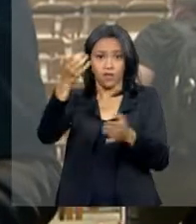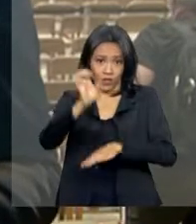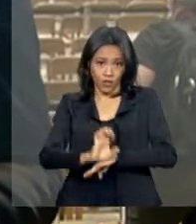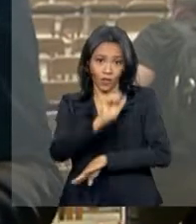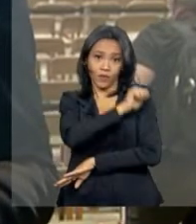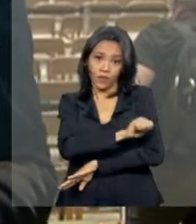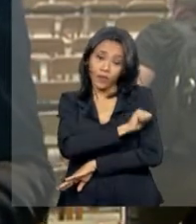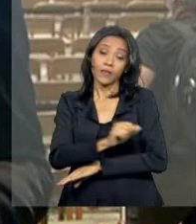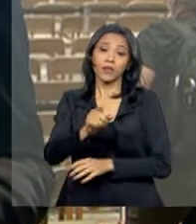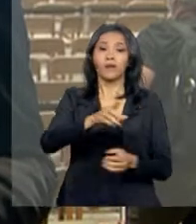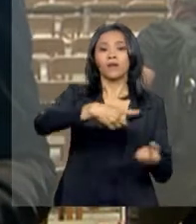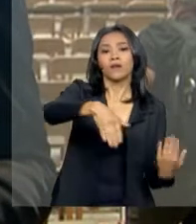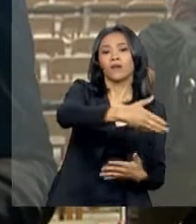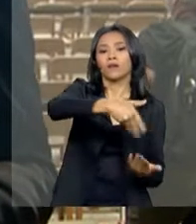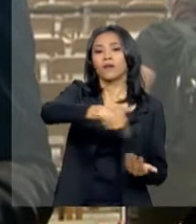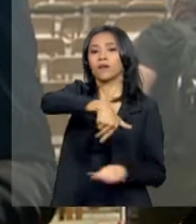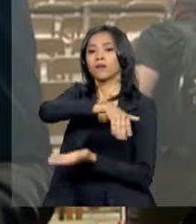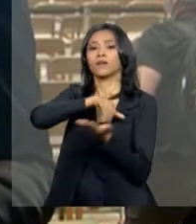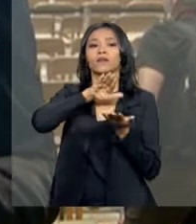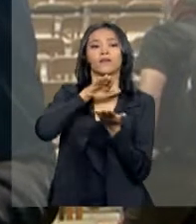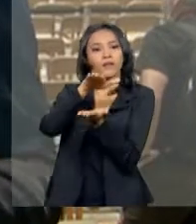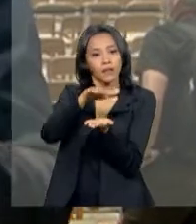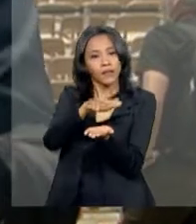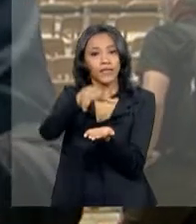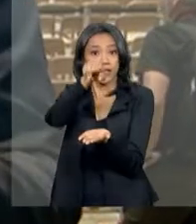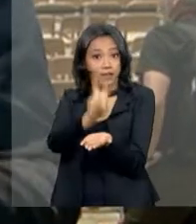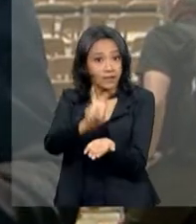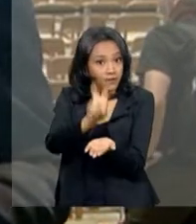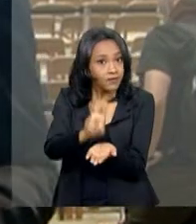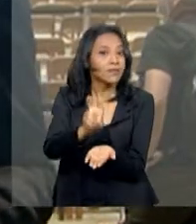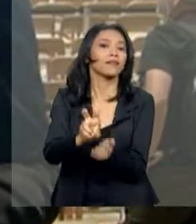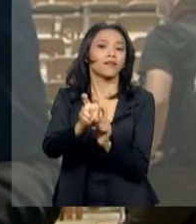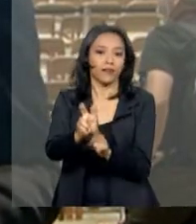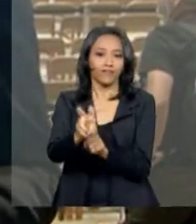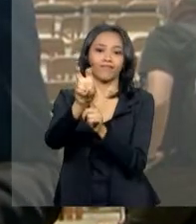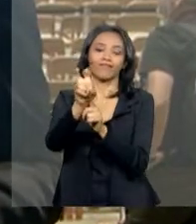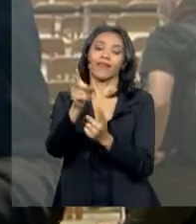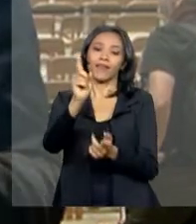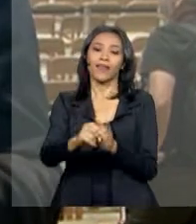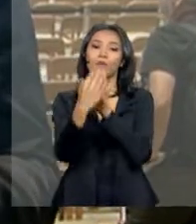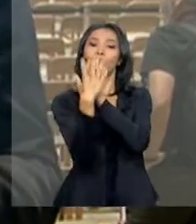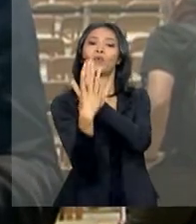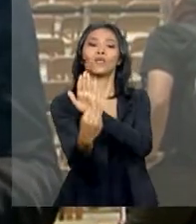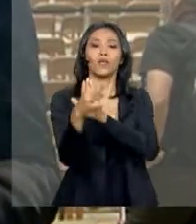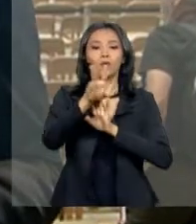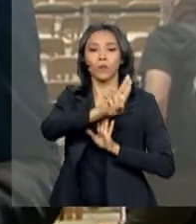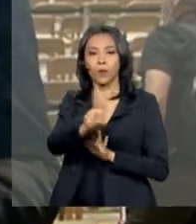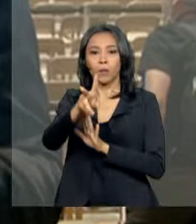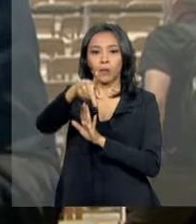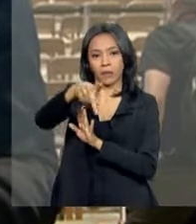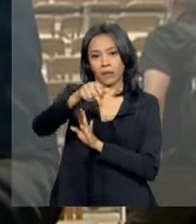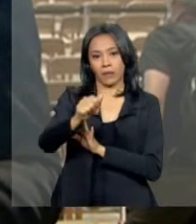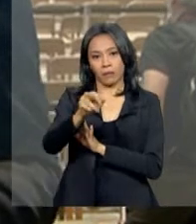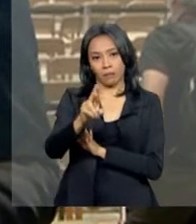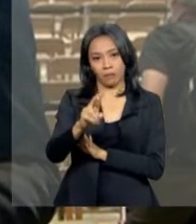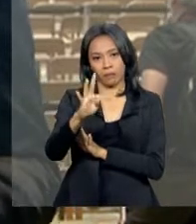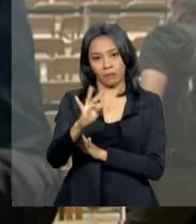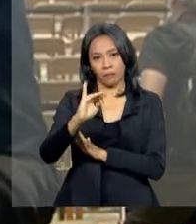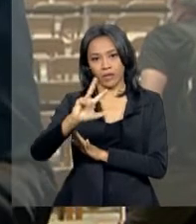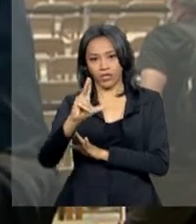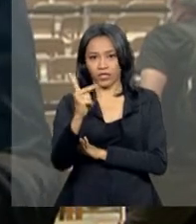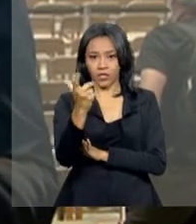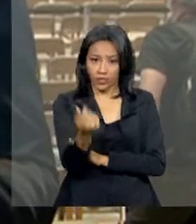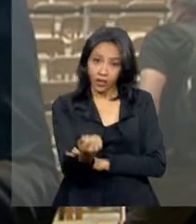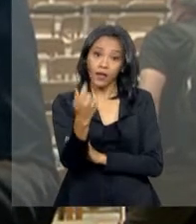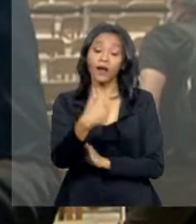rodada de licitações e de produzir produção sob o regime de partilha do pré sal a agência nacional do petróleo